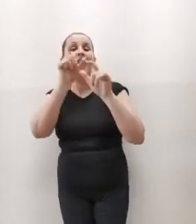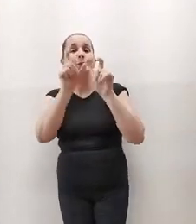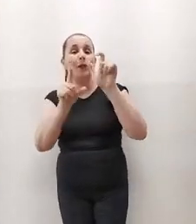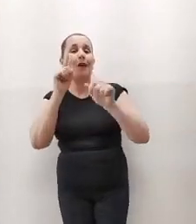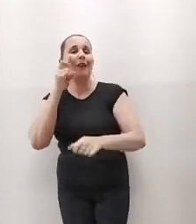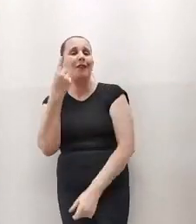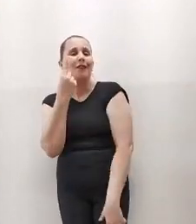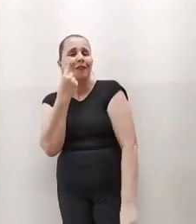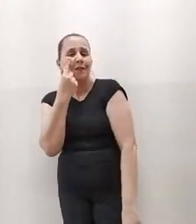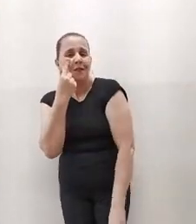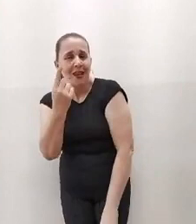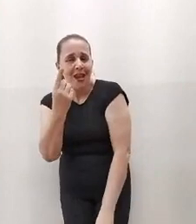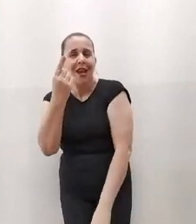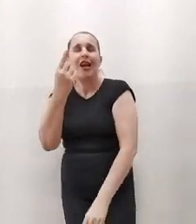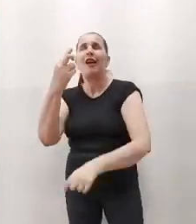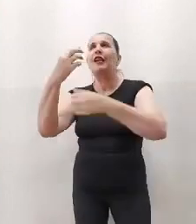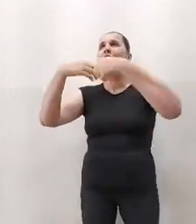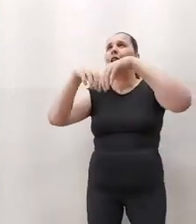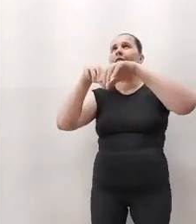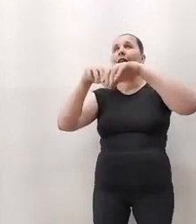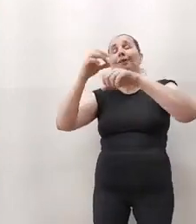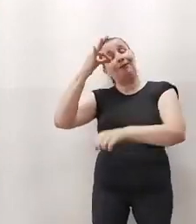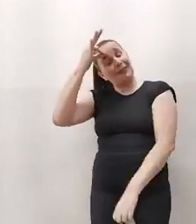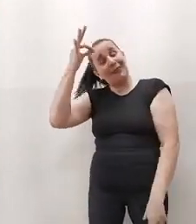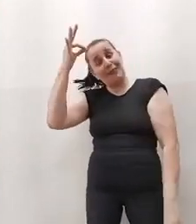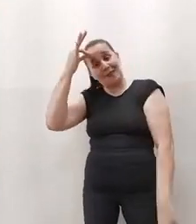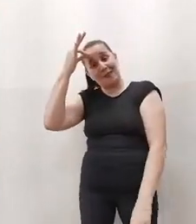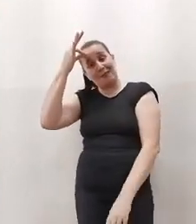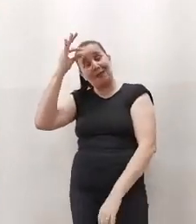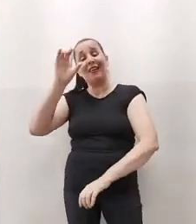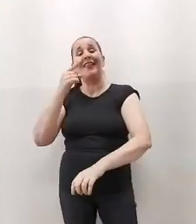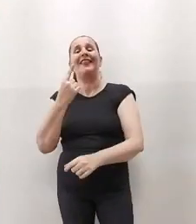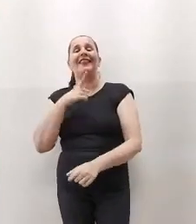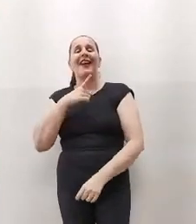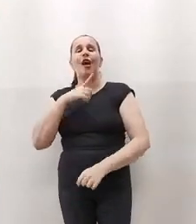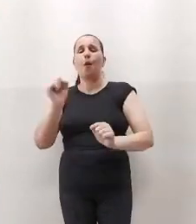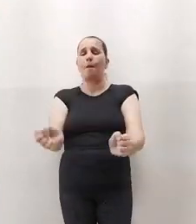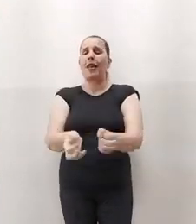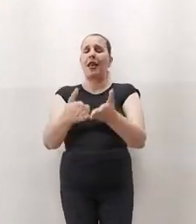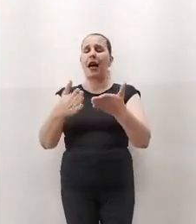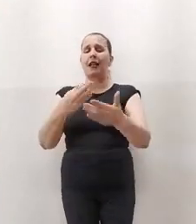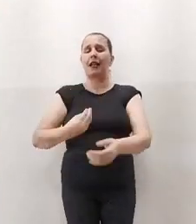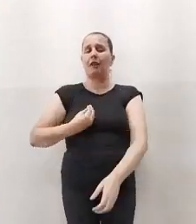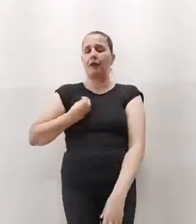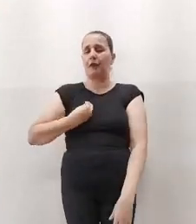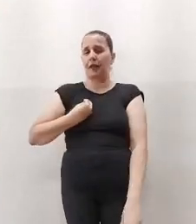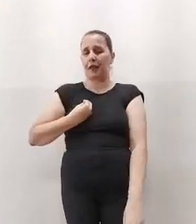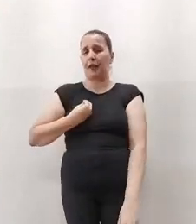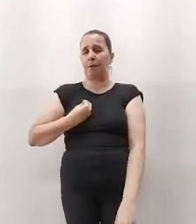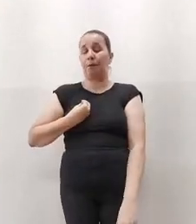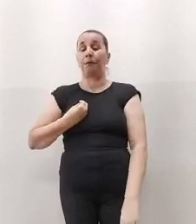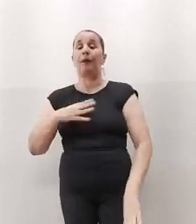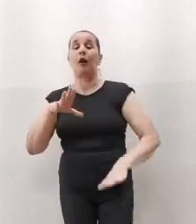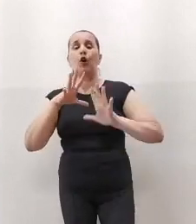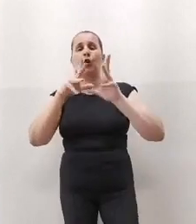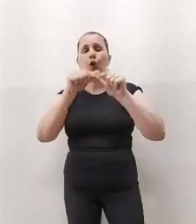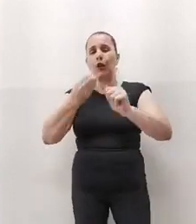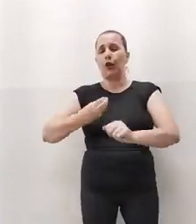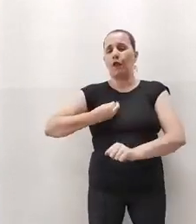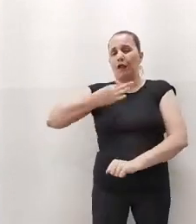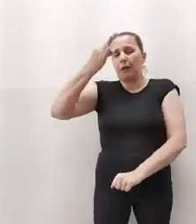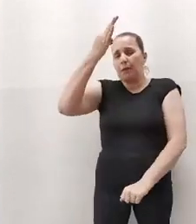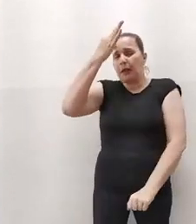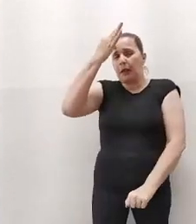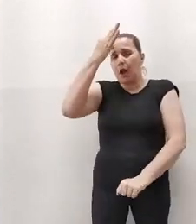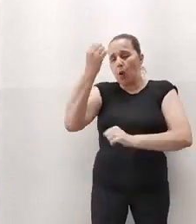vê espiritualmente tem um milagre logo no fundamento da sua vida. Toda a sua vida